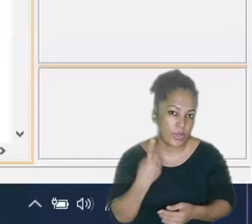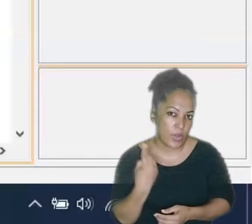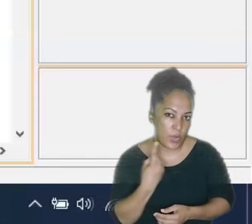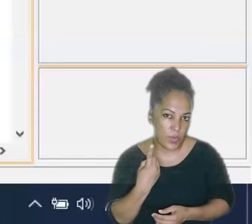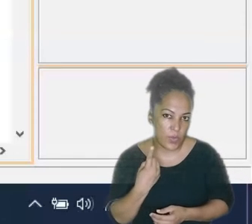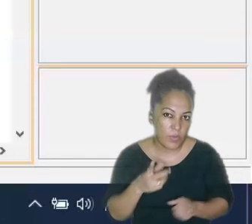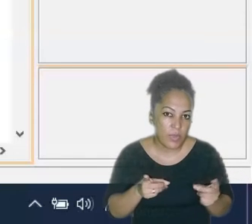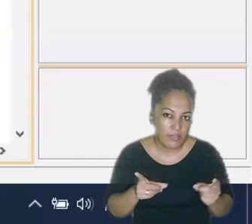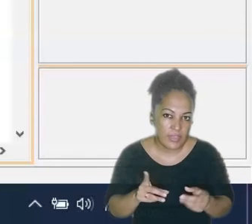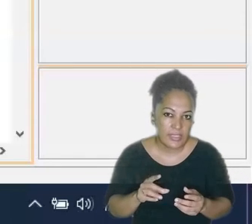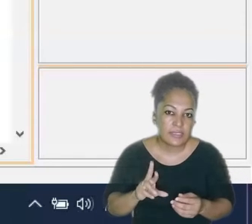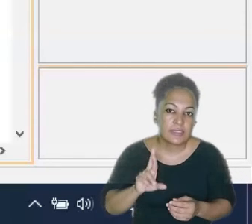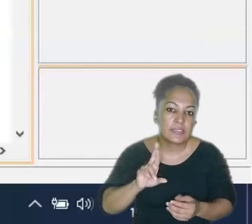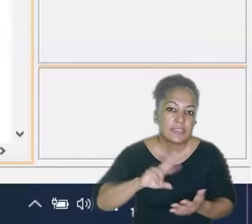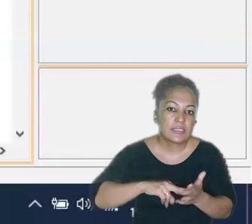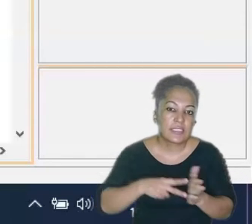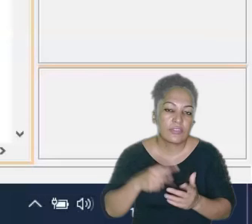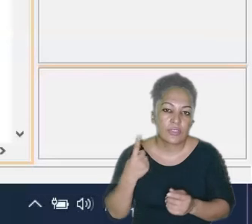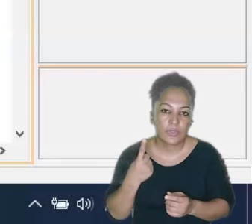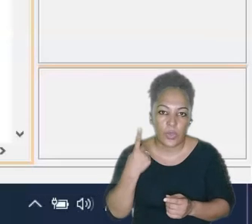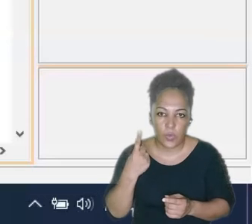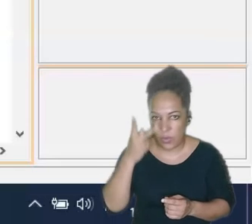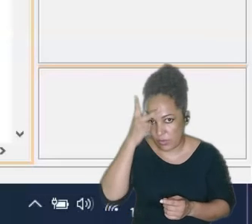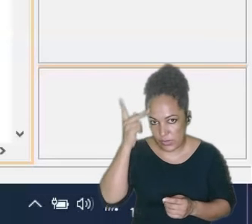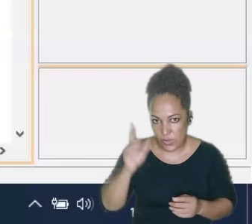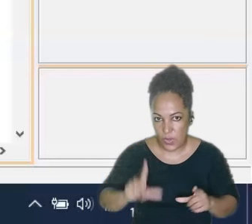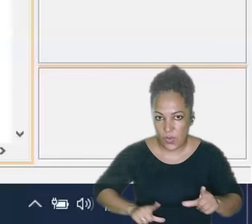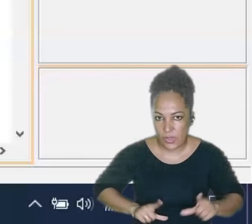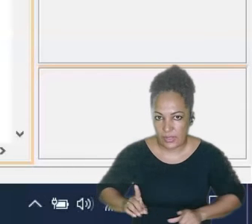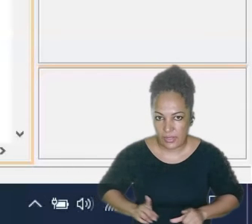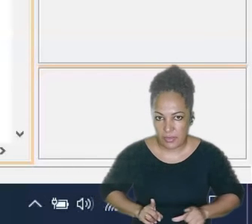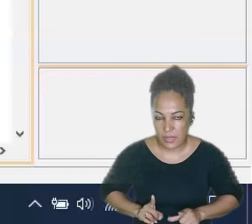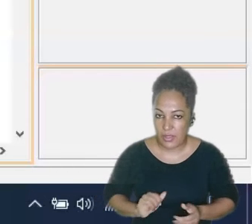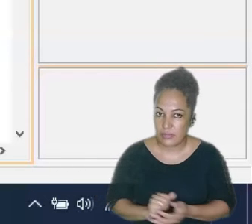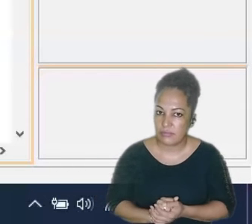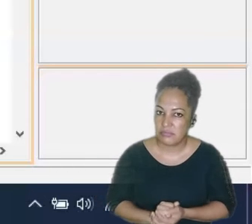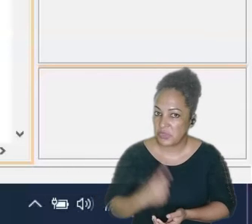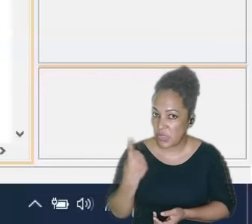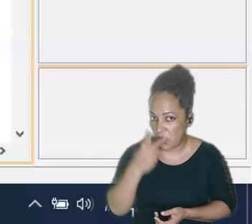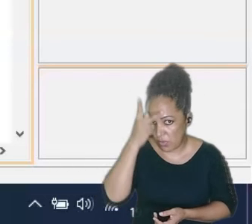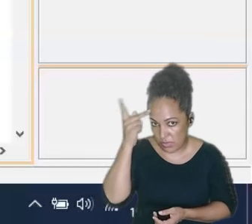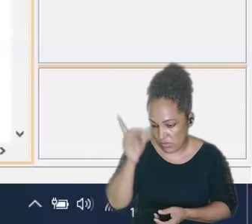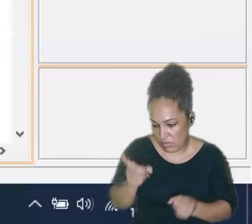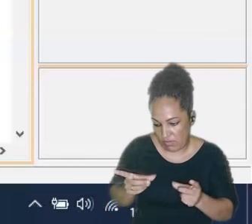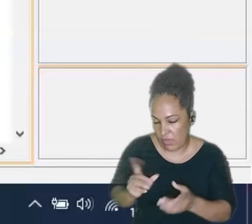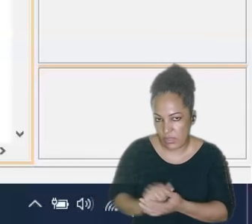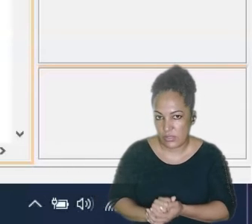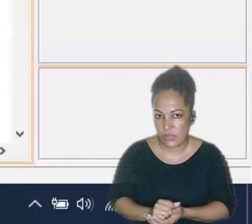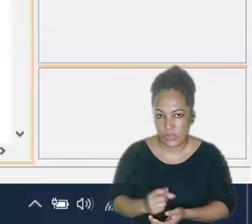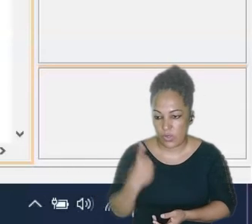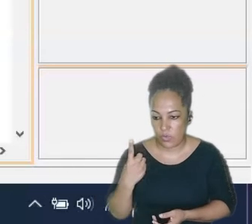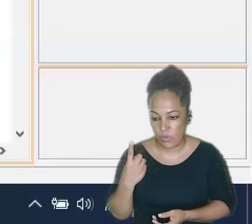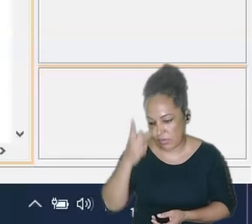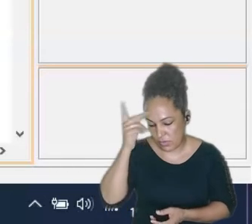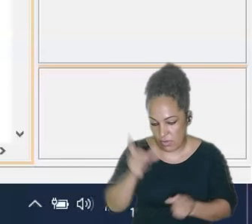Agora, venda em funcionário. Uma venda está relacionada a um funcionário só ou a vários? Eu acho que é um só. Um funcionário só, né?